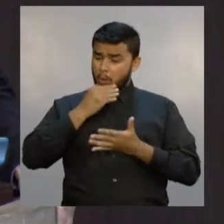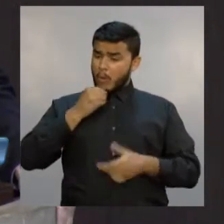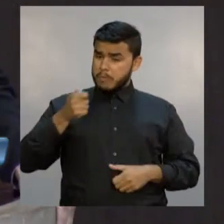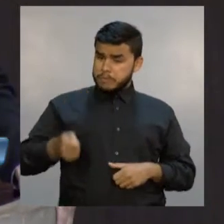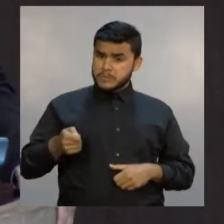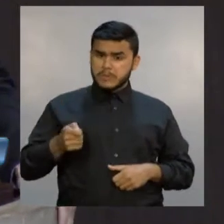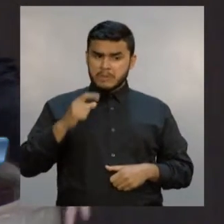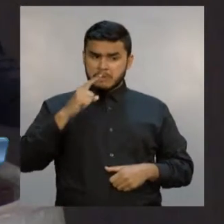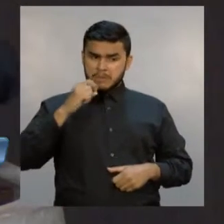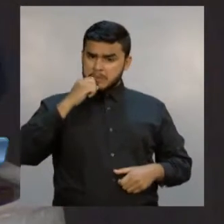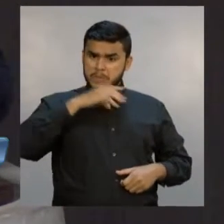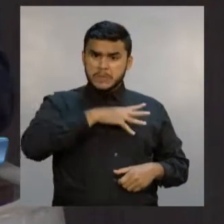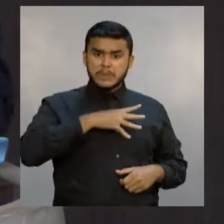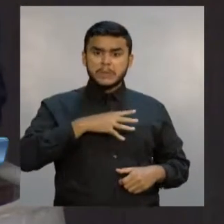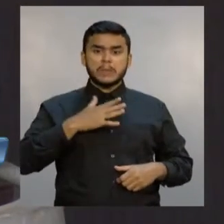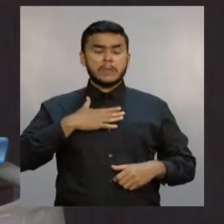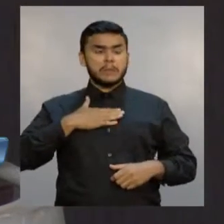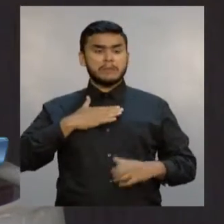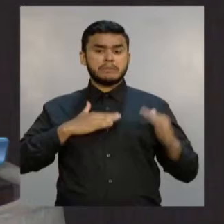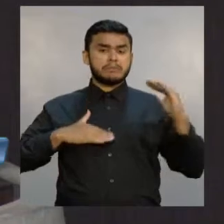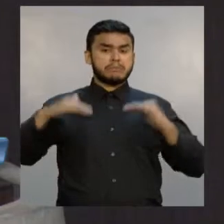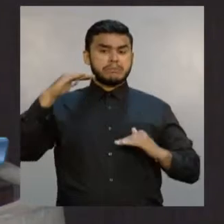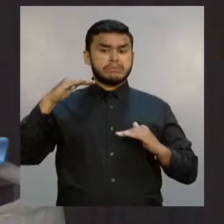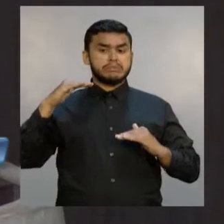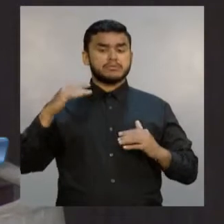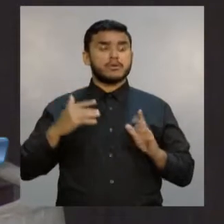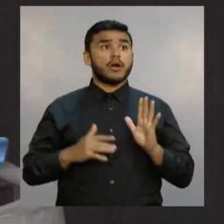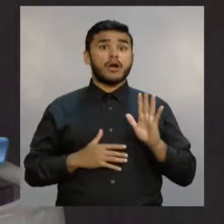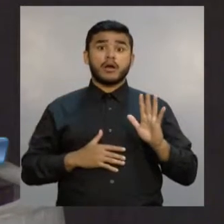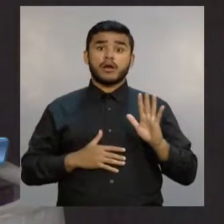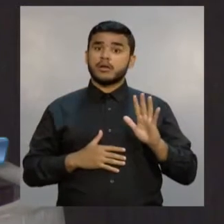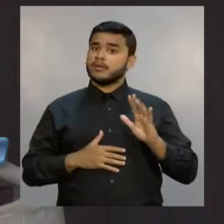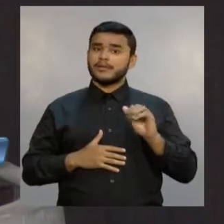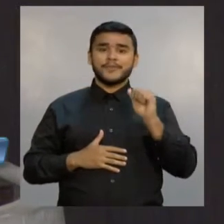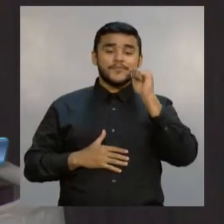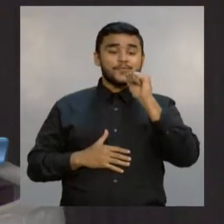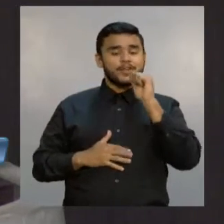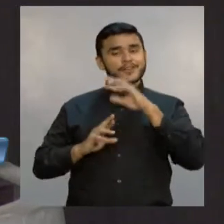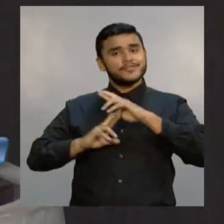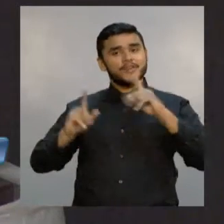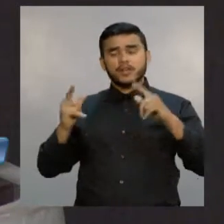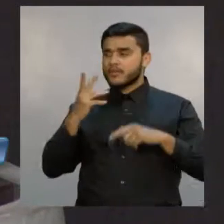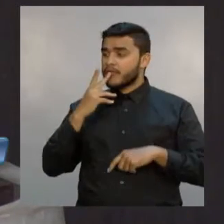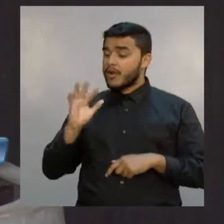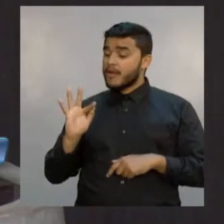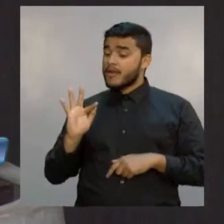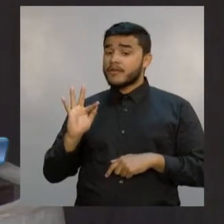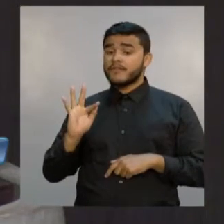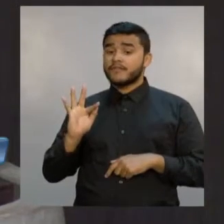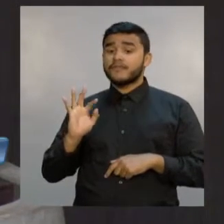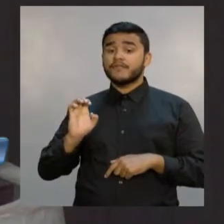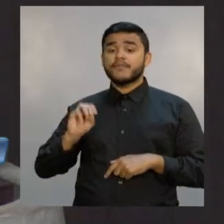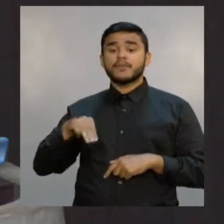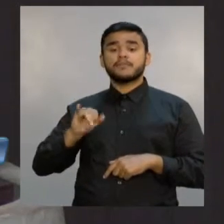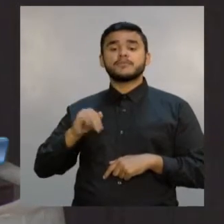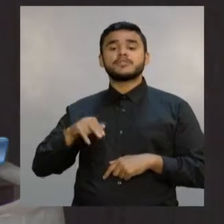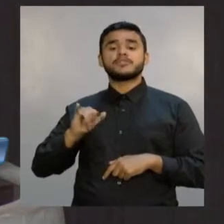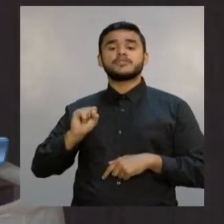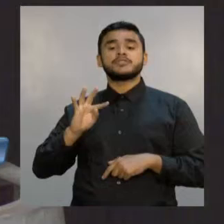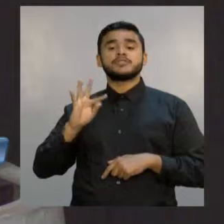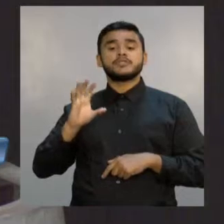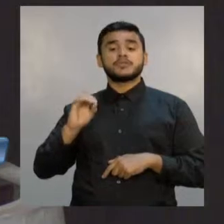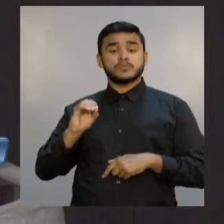gente, e dizem, homens e mulheres não nascem machistas. Os homens